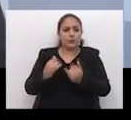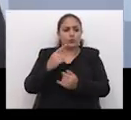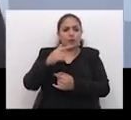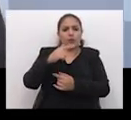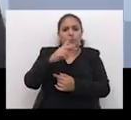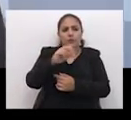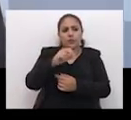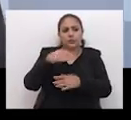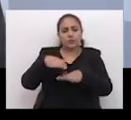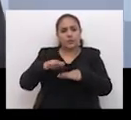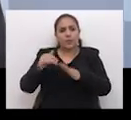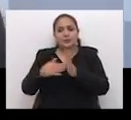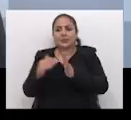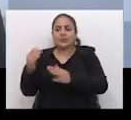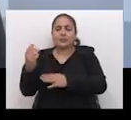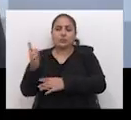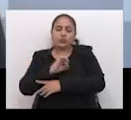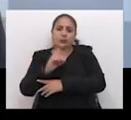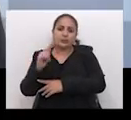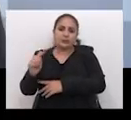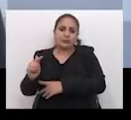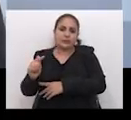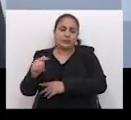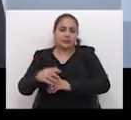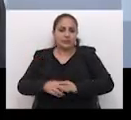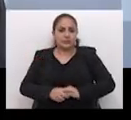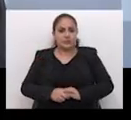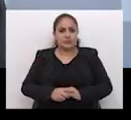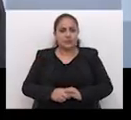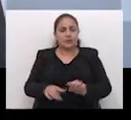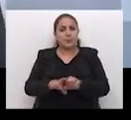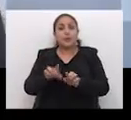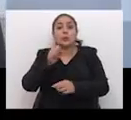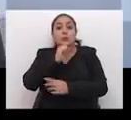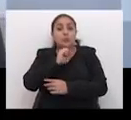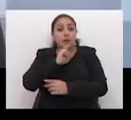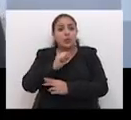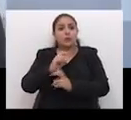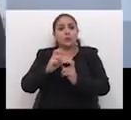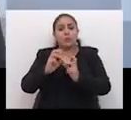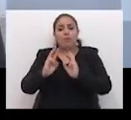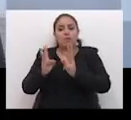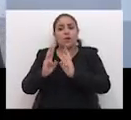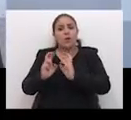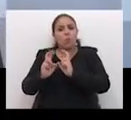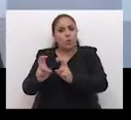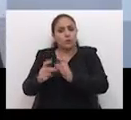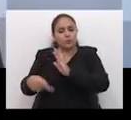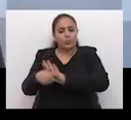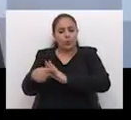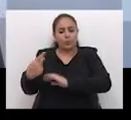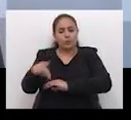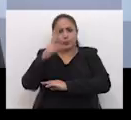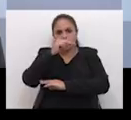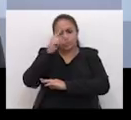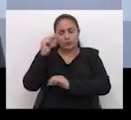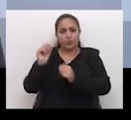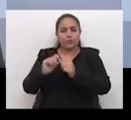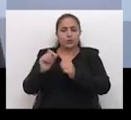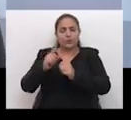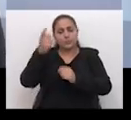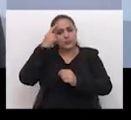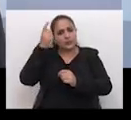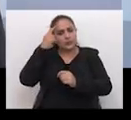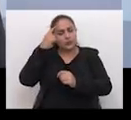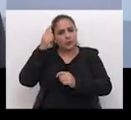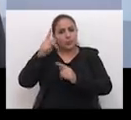até o dia 7, que tem que... E os idosos também, de vez em quando, precisam fazer aqueles bailinhos. Não custa pegar um ônibus, uma van. Então, eu fiz essas emendas